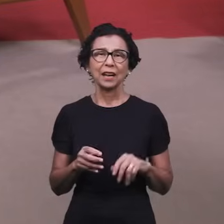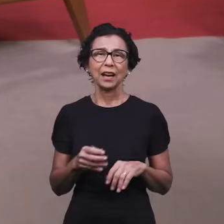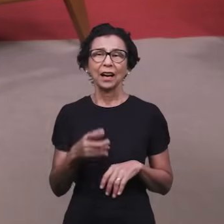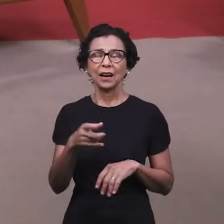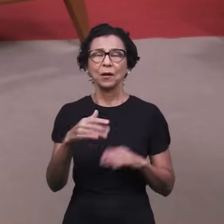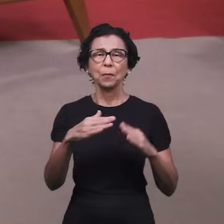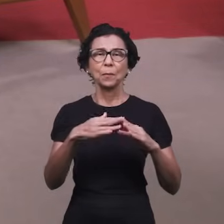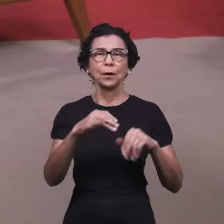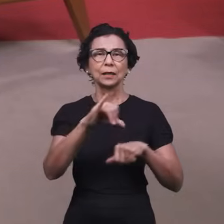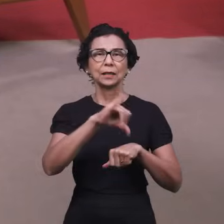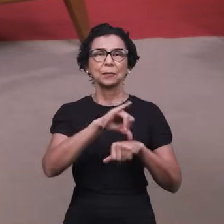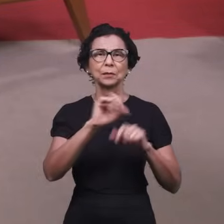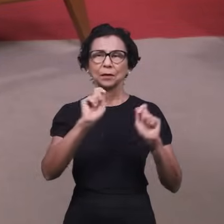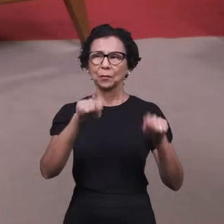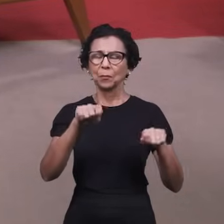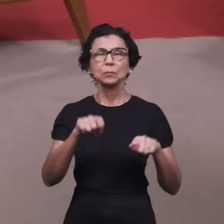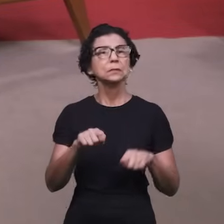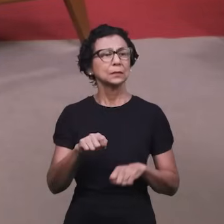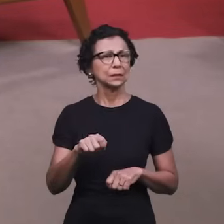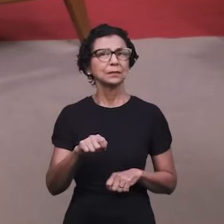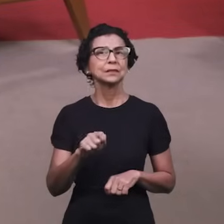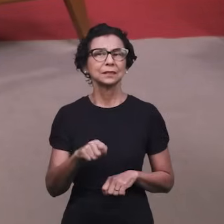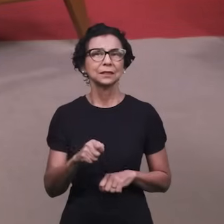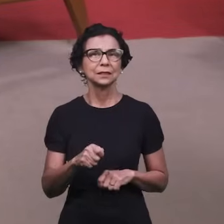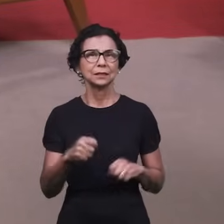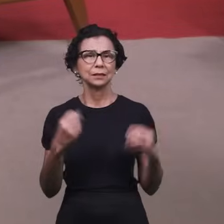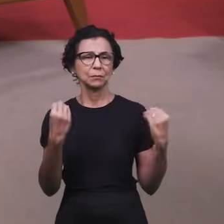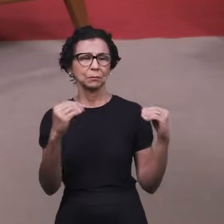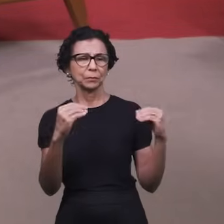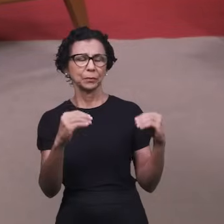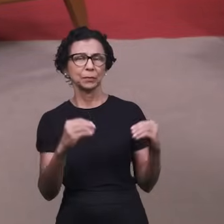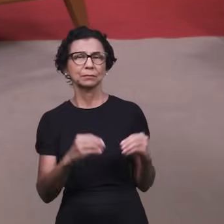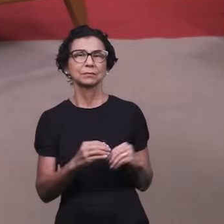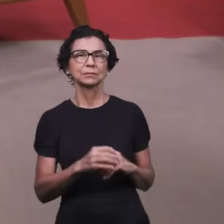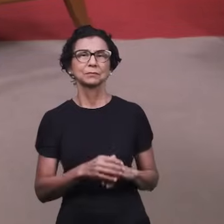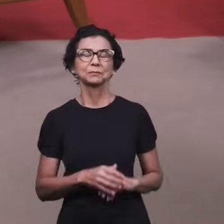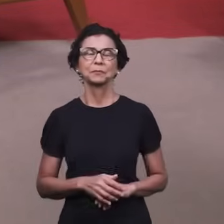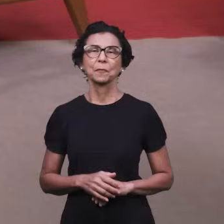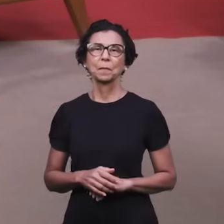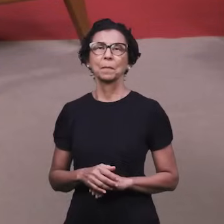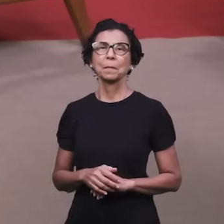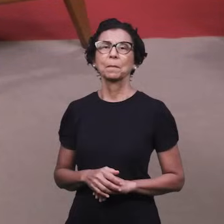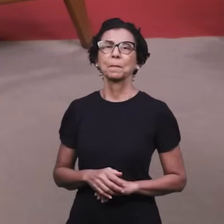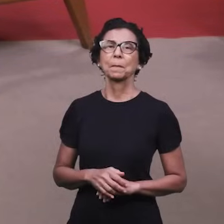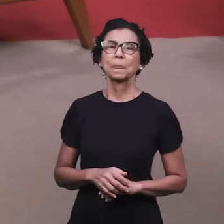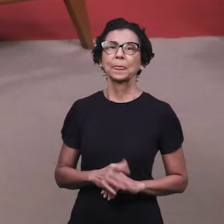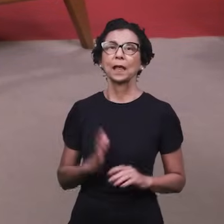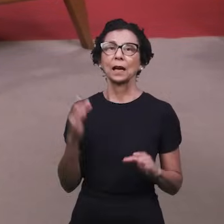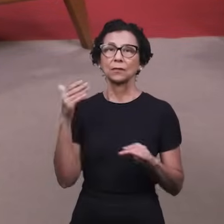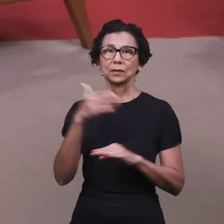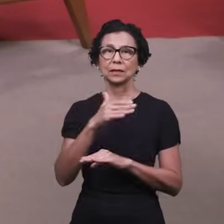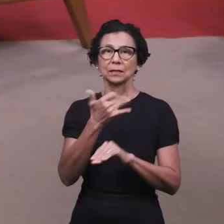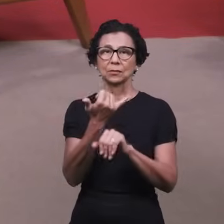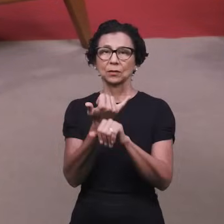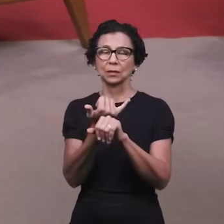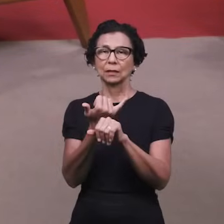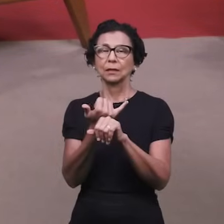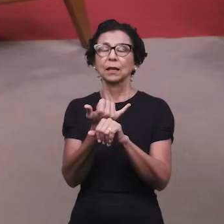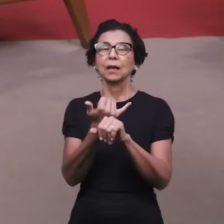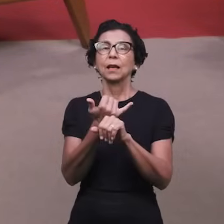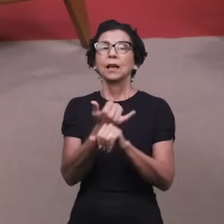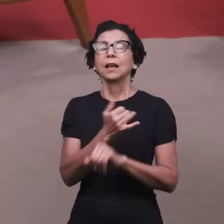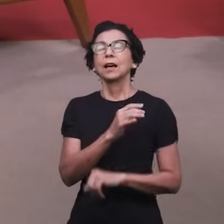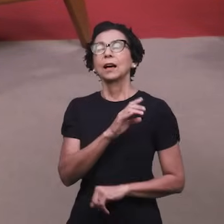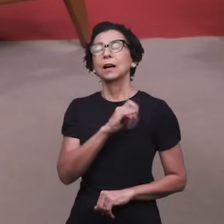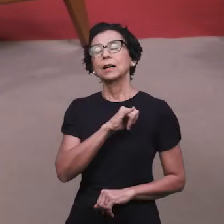ter? Pode sim, perfeitamente, instala o sistema, né? Claro. E vai assistir, tem acesso ao canal. E mais, aí eu já vou